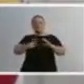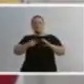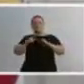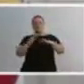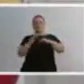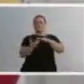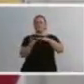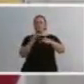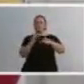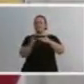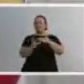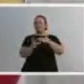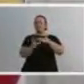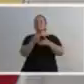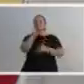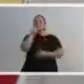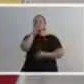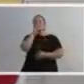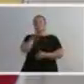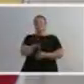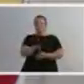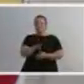sociais boa tarde